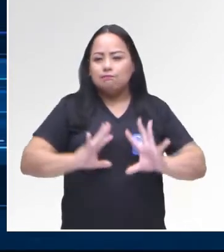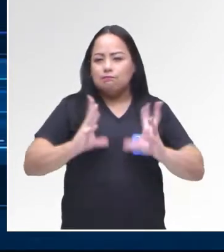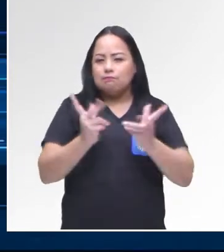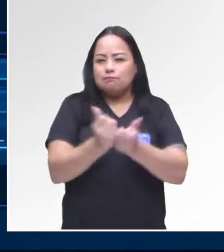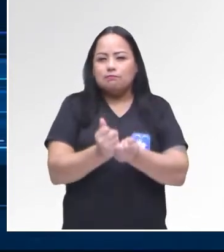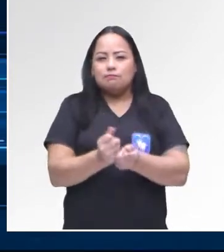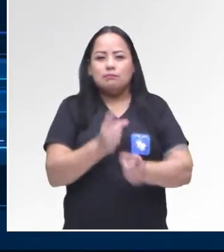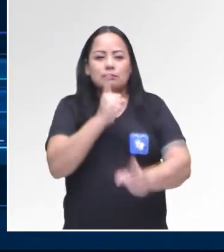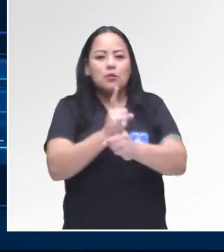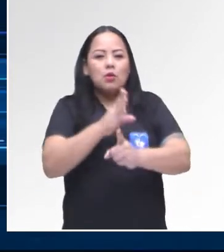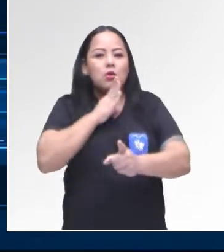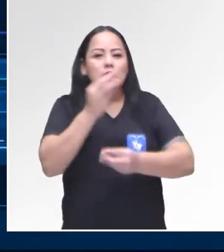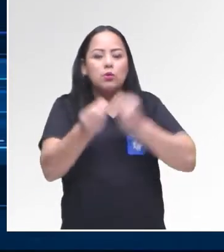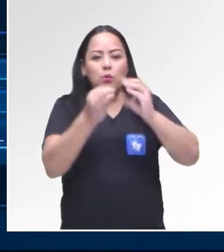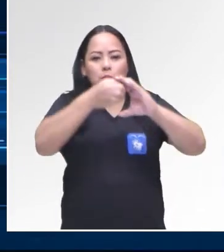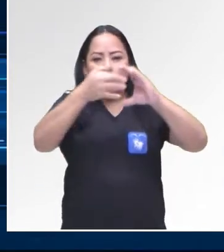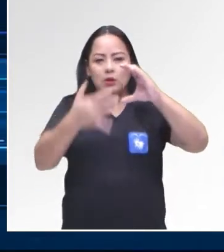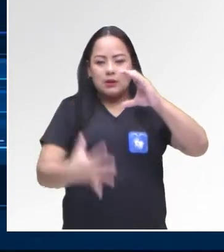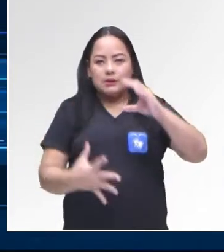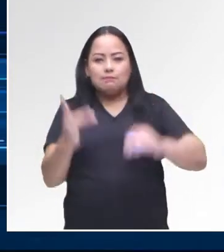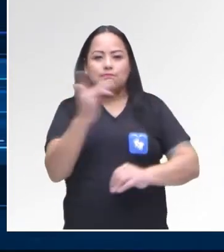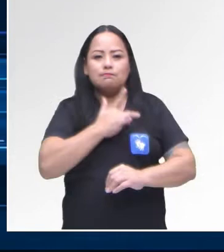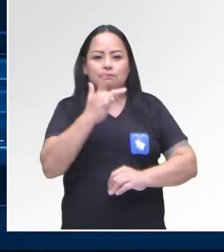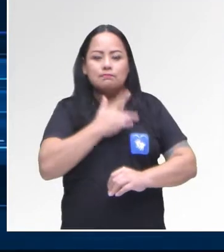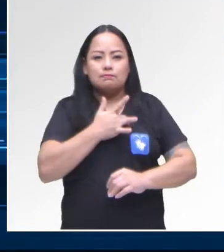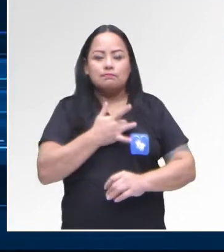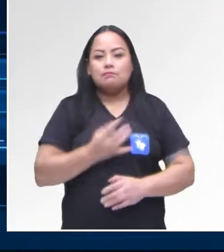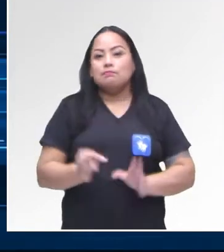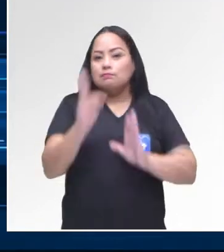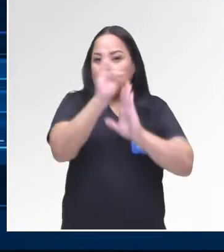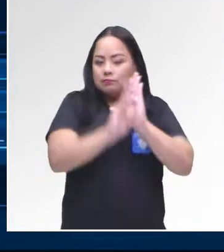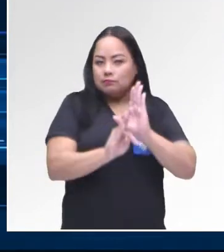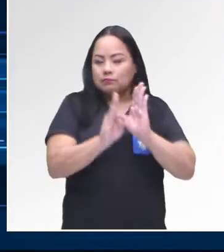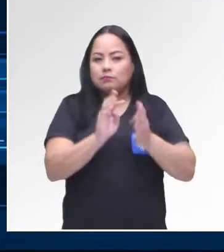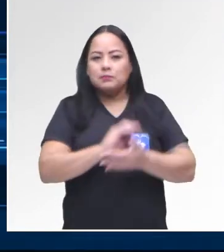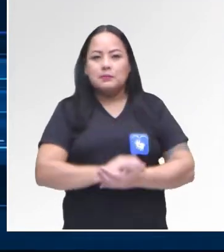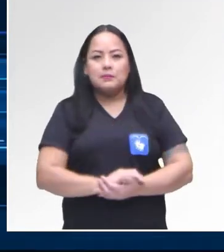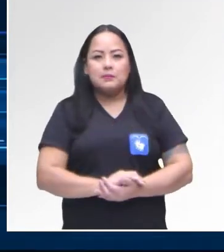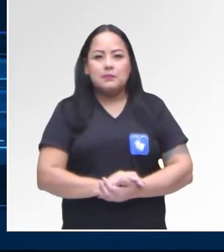Habilidade: identificar características do romantismo em textos.